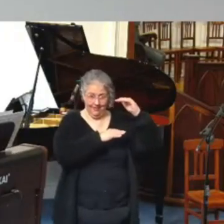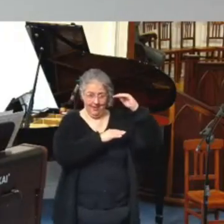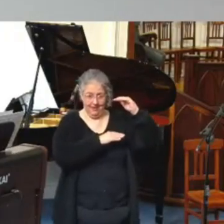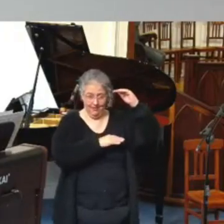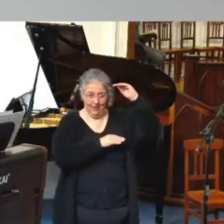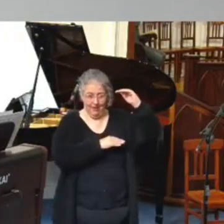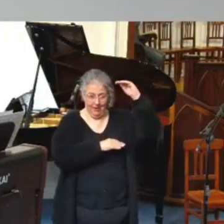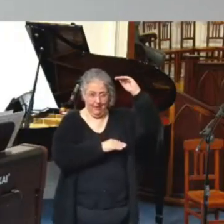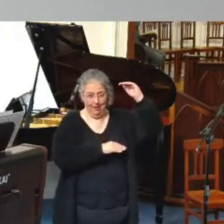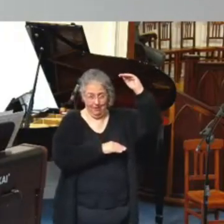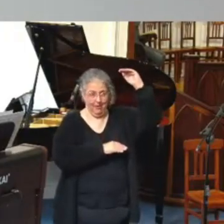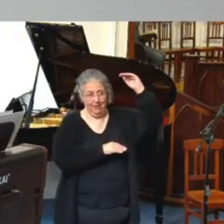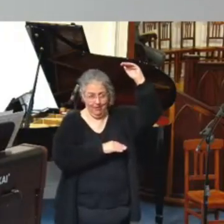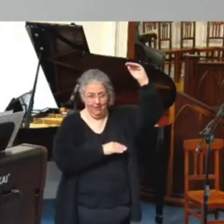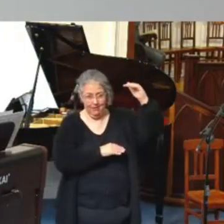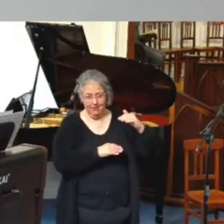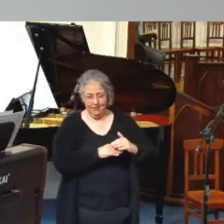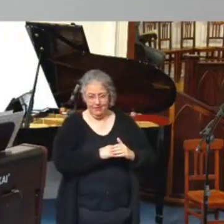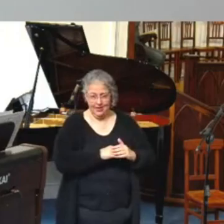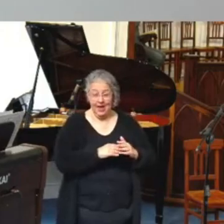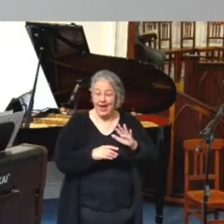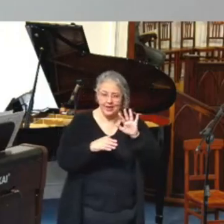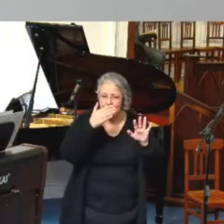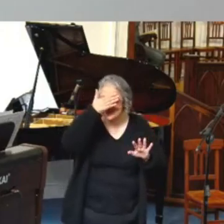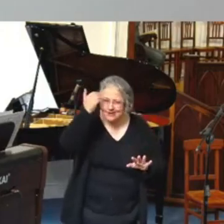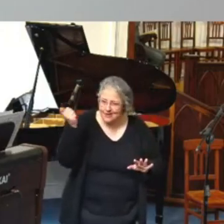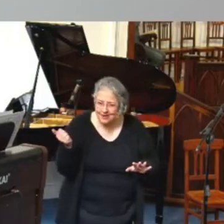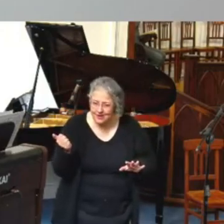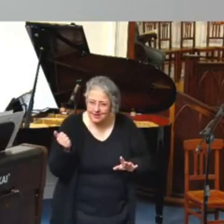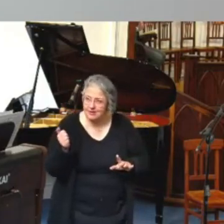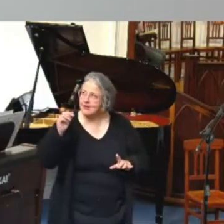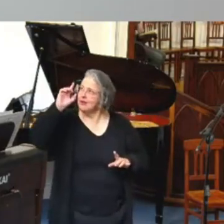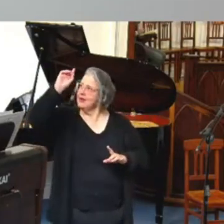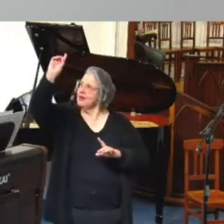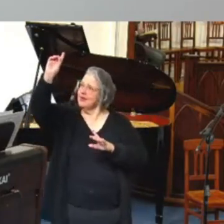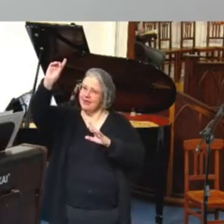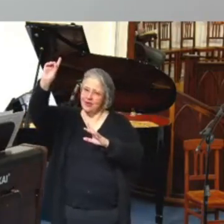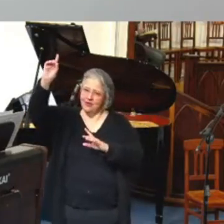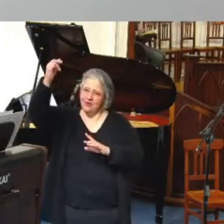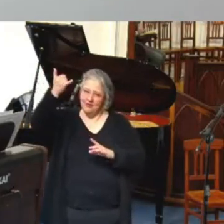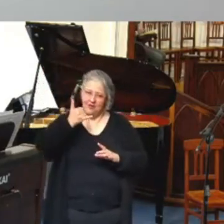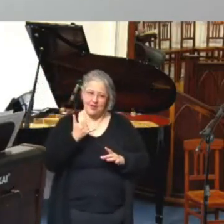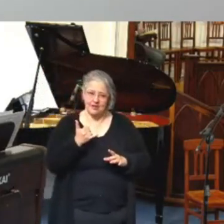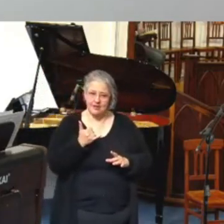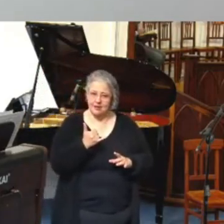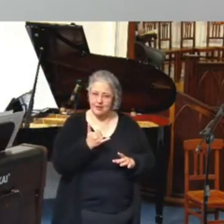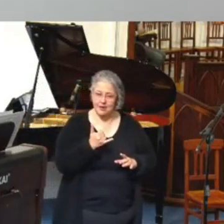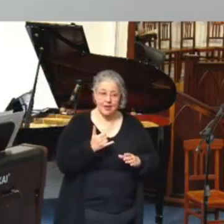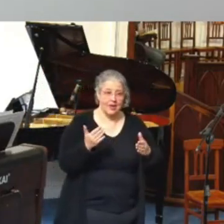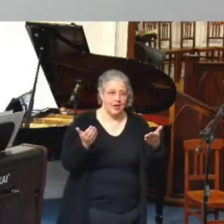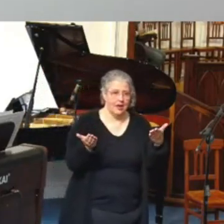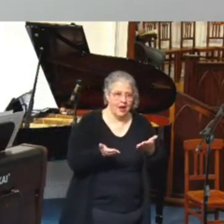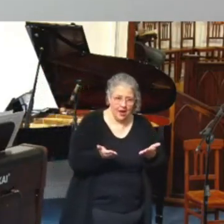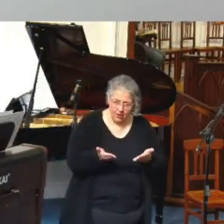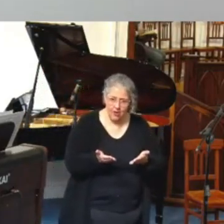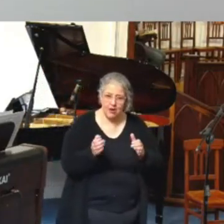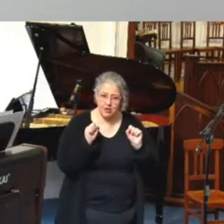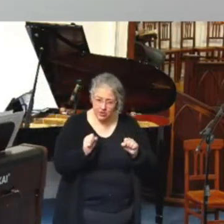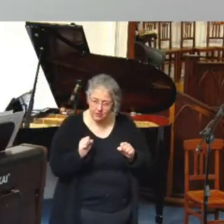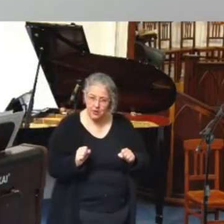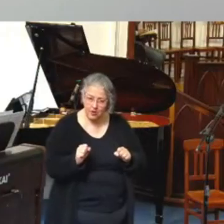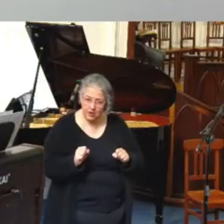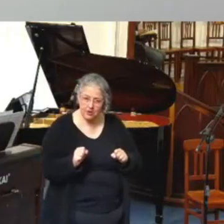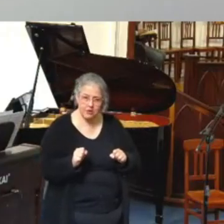que a nossa leve e momentânea tribulação traz para nós eterno peso de glória, acima de qualquer